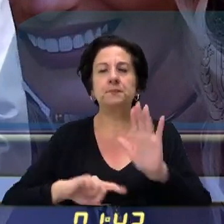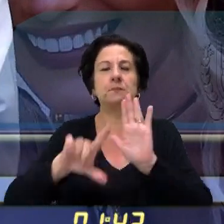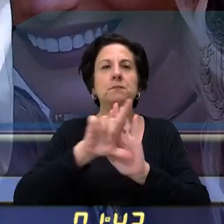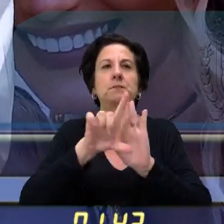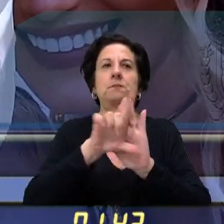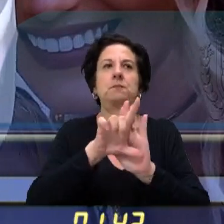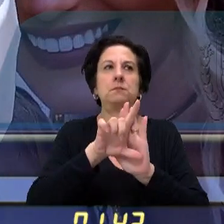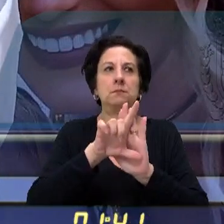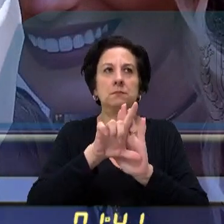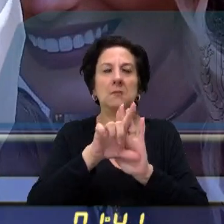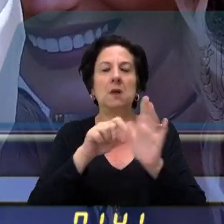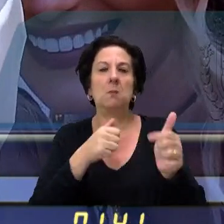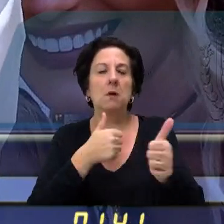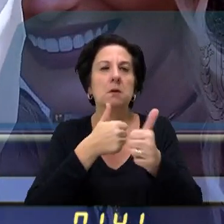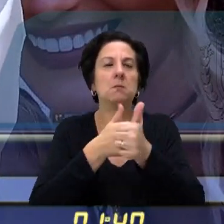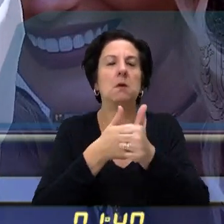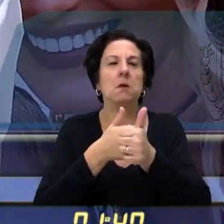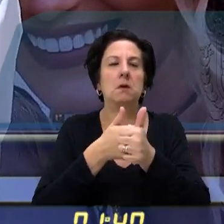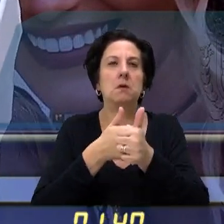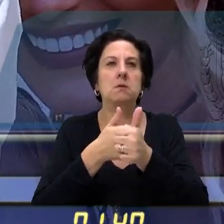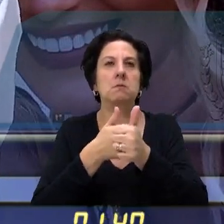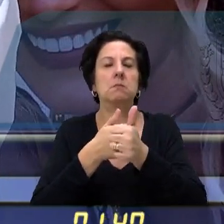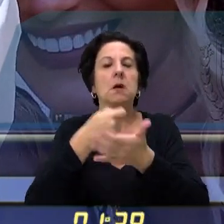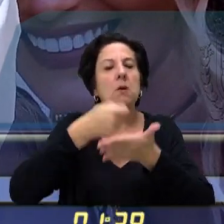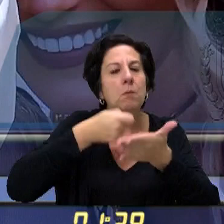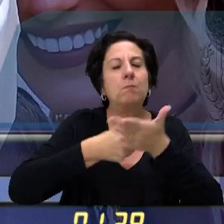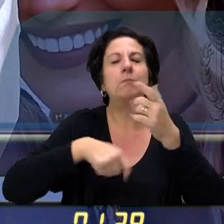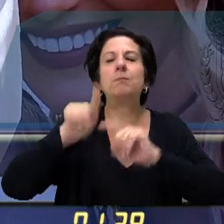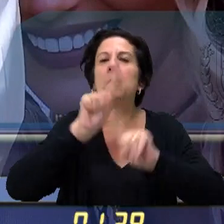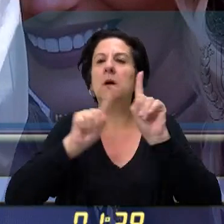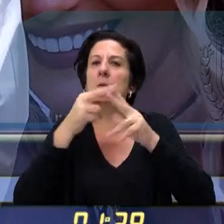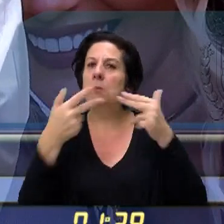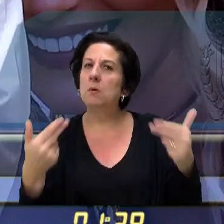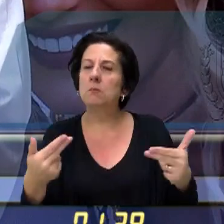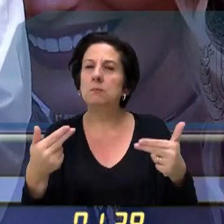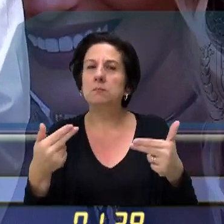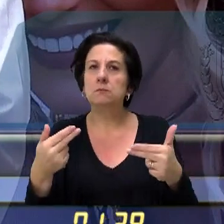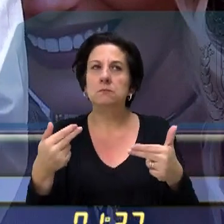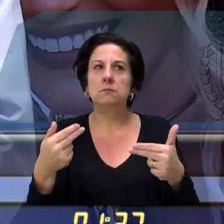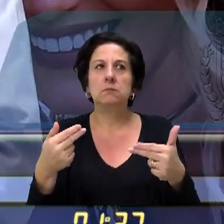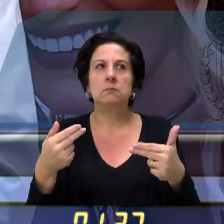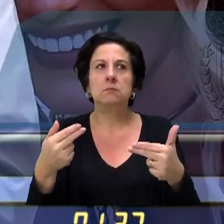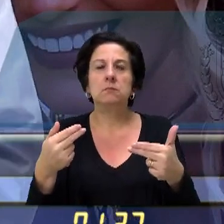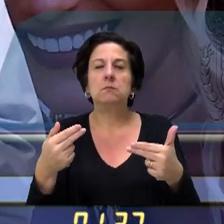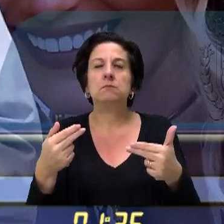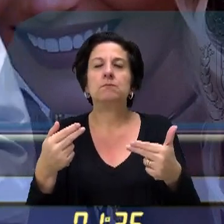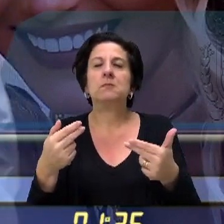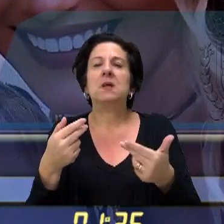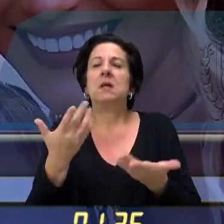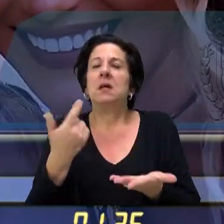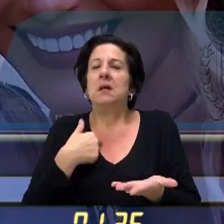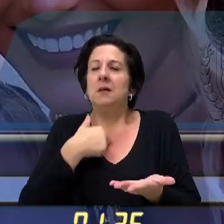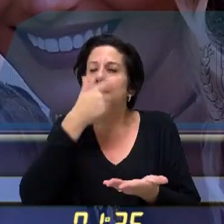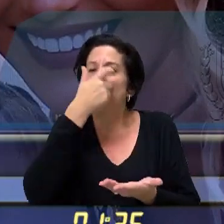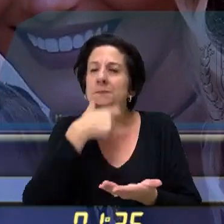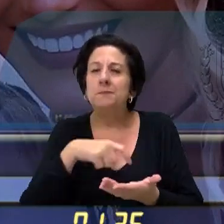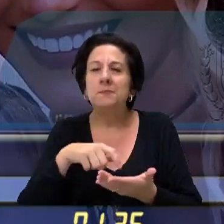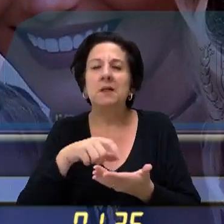porque fica mais próximo ir na Assembleia Legislativa e cobrar alguma coisa. Porque,